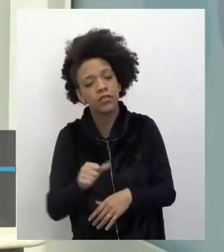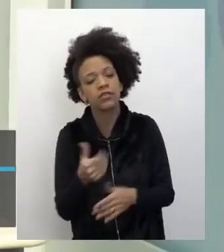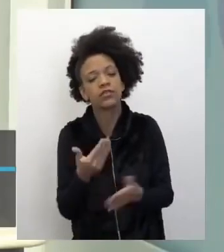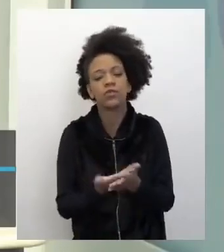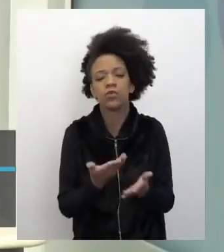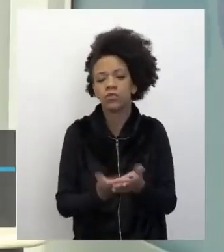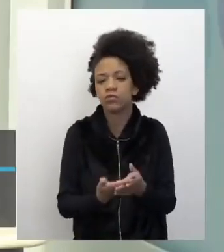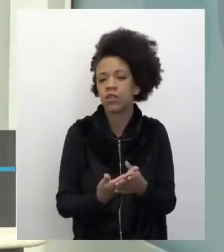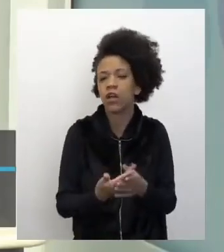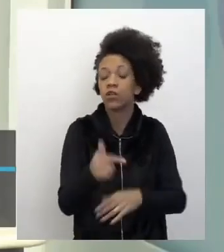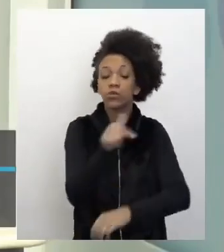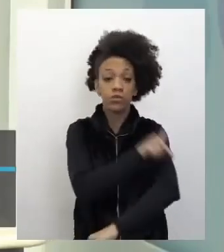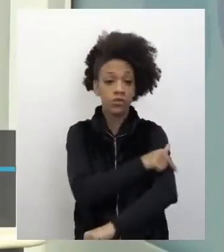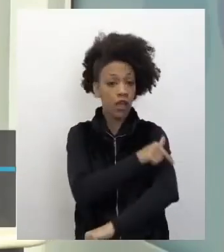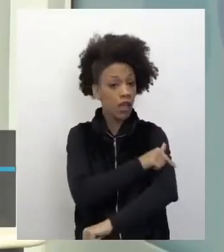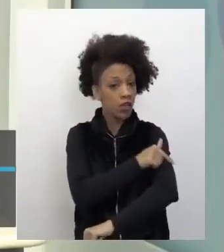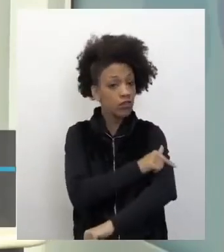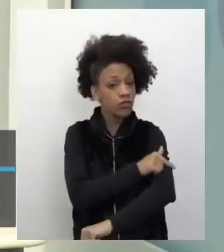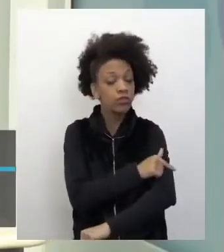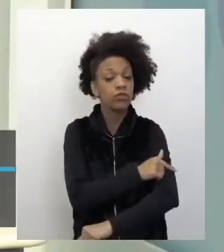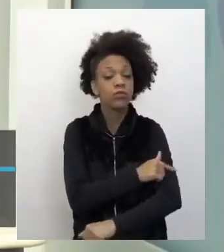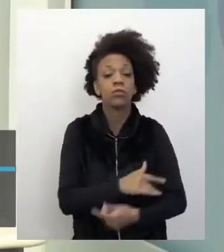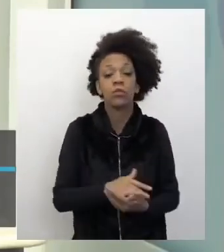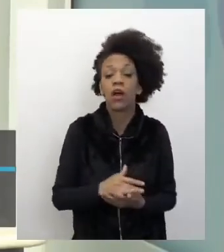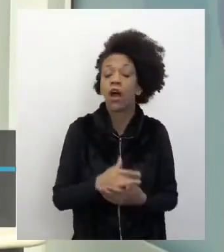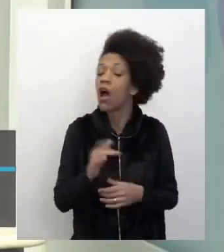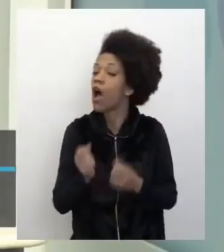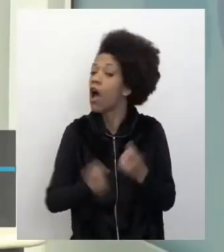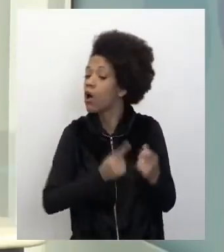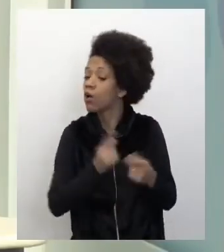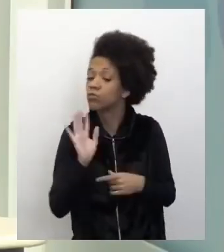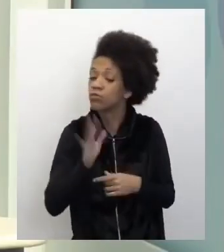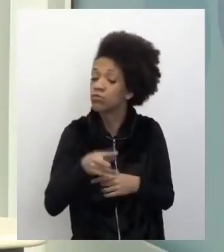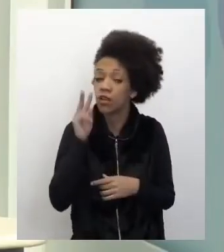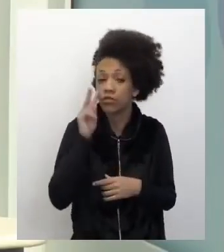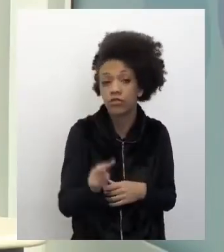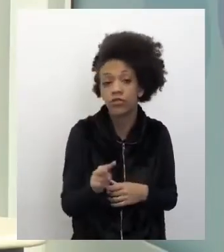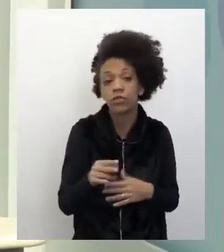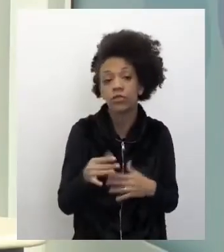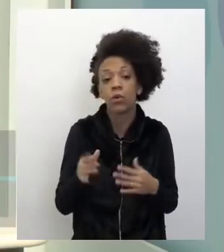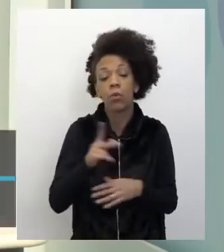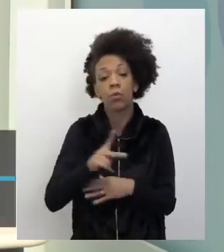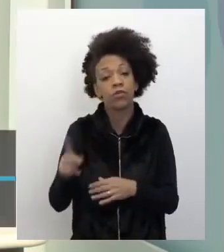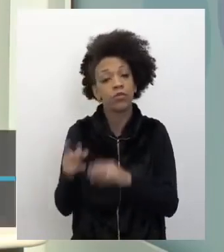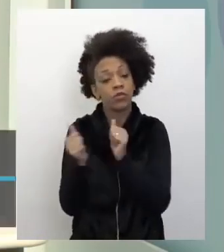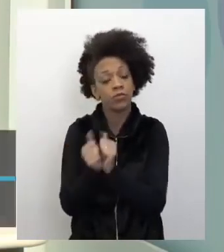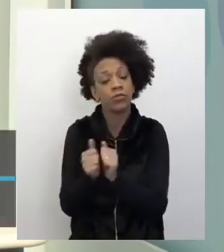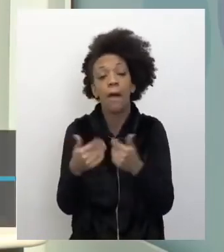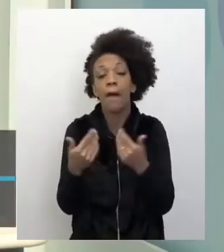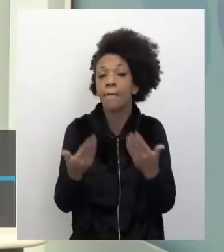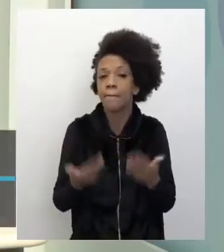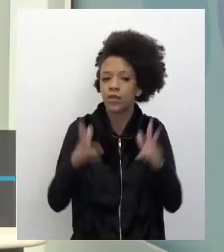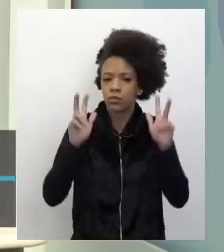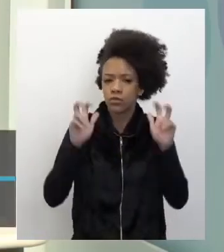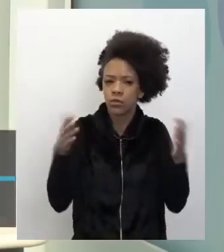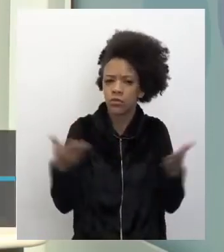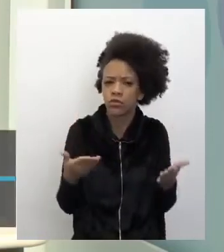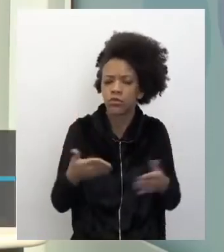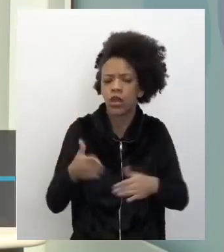mais no 7º ano, Muitos de vocês já devem ter visto em algum momento com o professor. E o tema da aula de hoje é